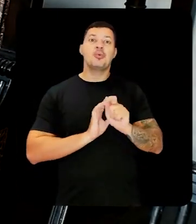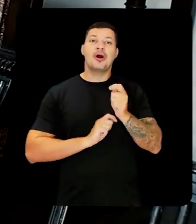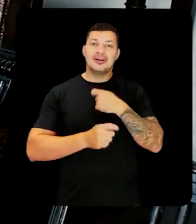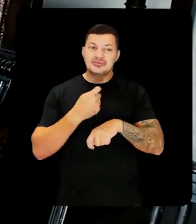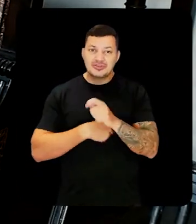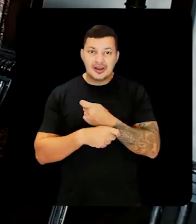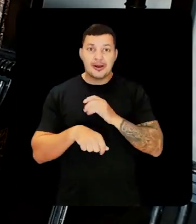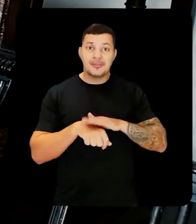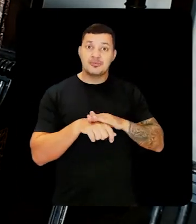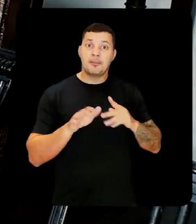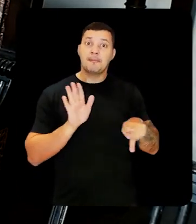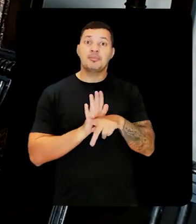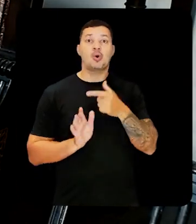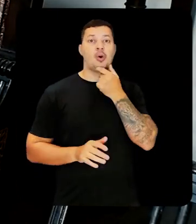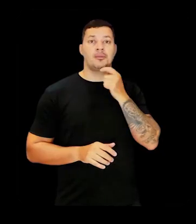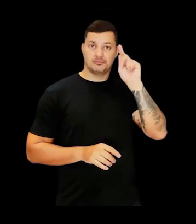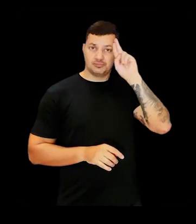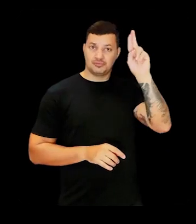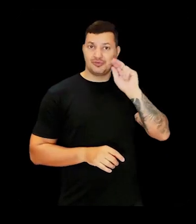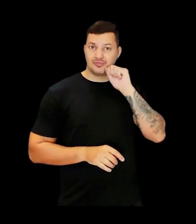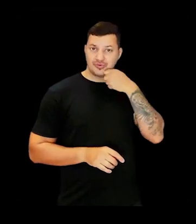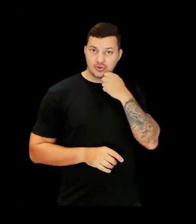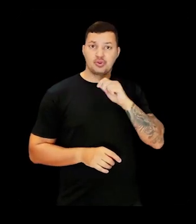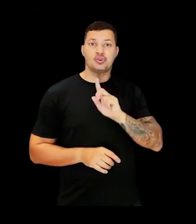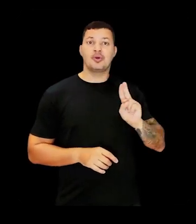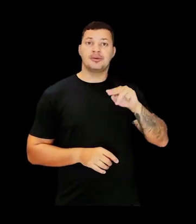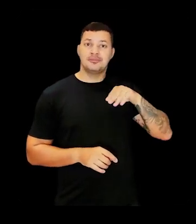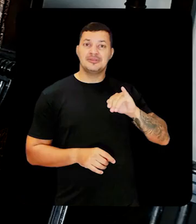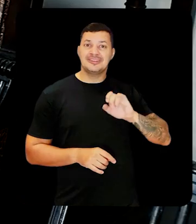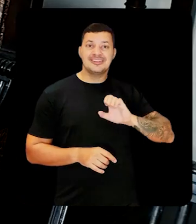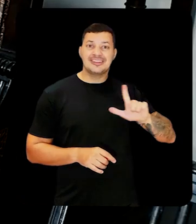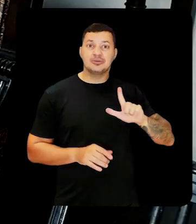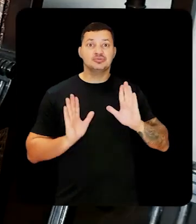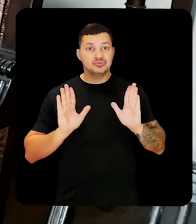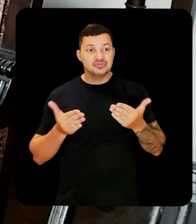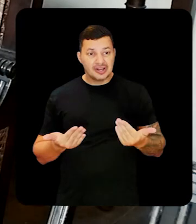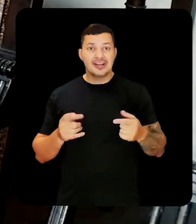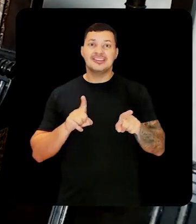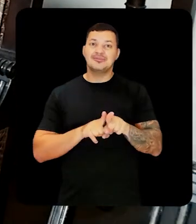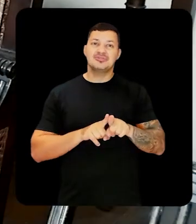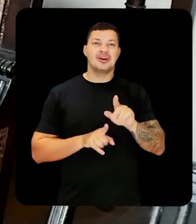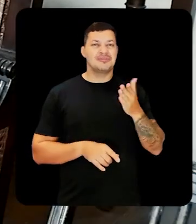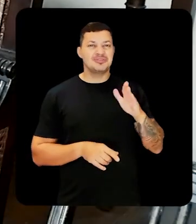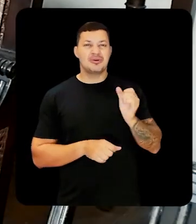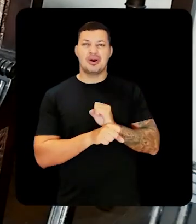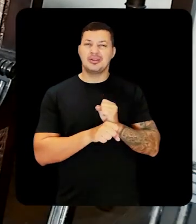era administrado pelo mesmo dono da padaria, que era um libanês chamado Miguel Aldi. Isso aí já era, digamos